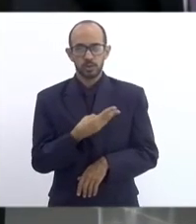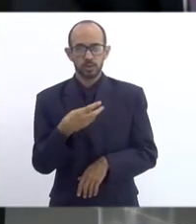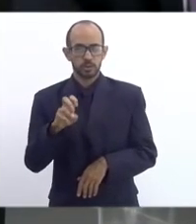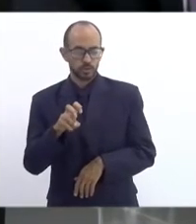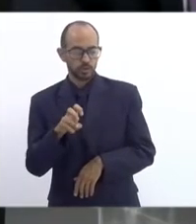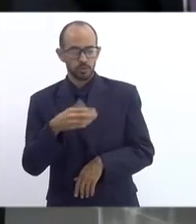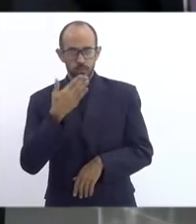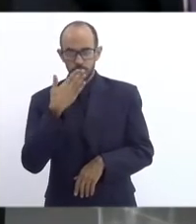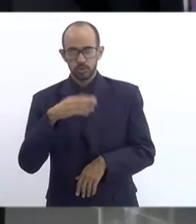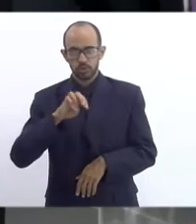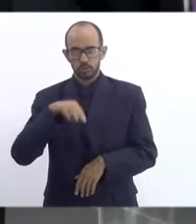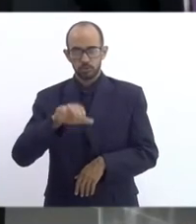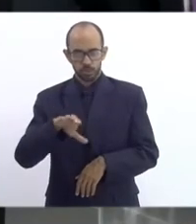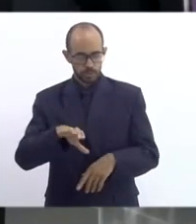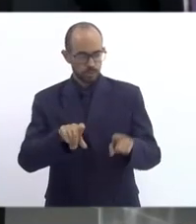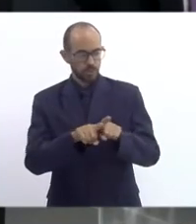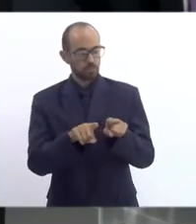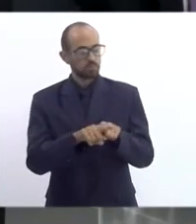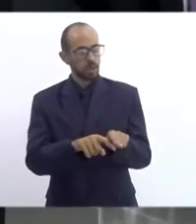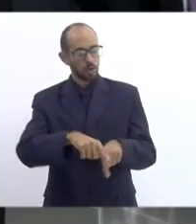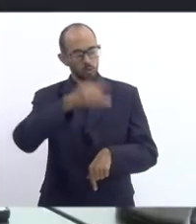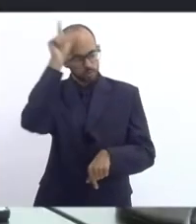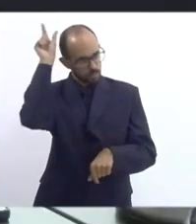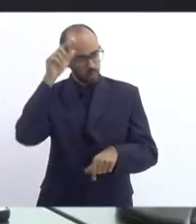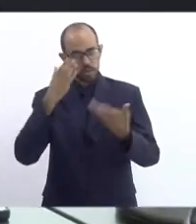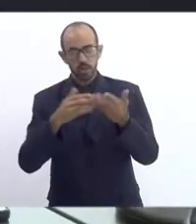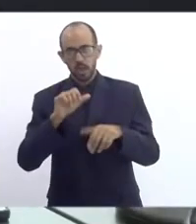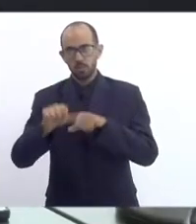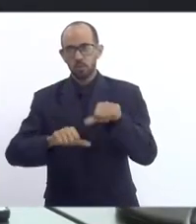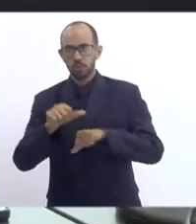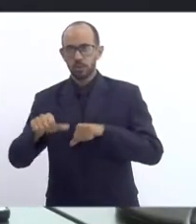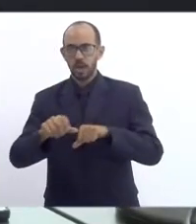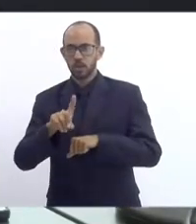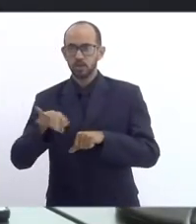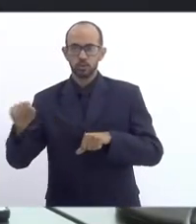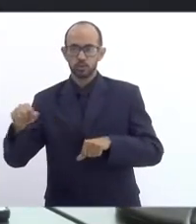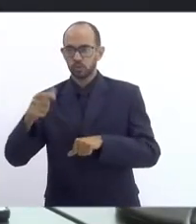Mink, deputado Luiz Paulo e Carlos Bicho. Ele quer mudar a data da